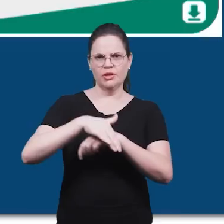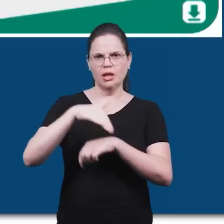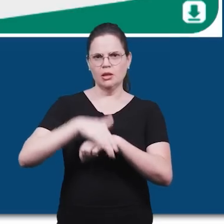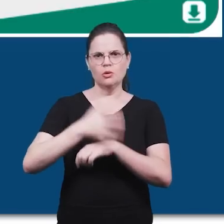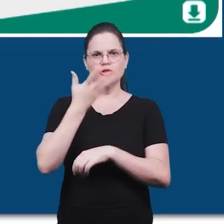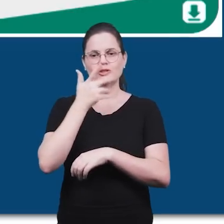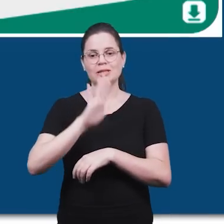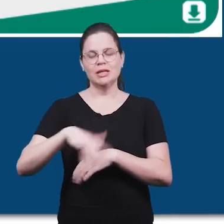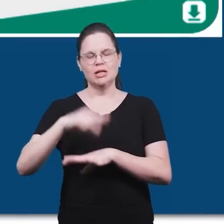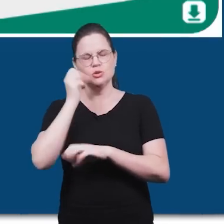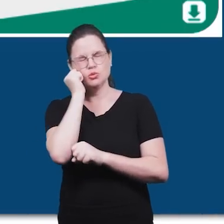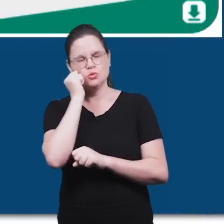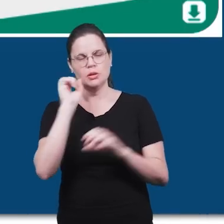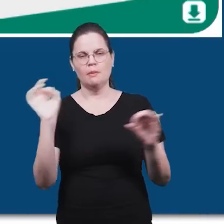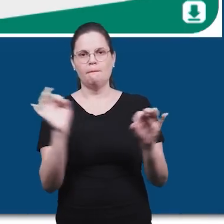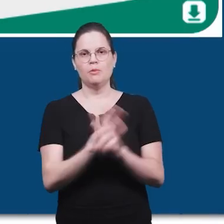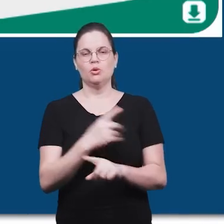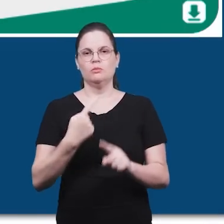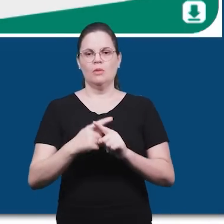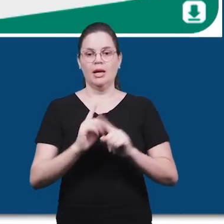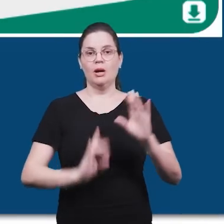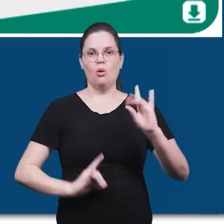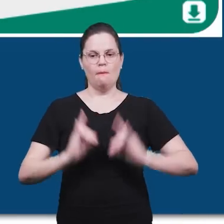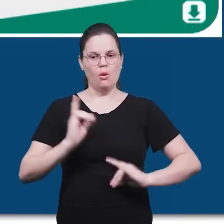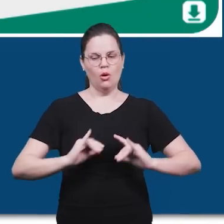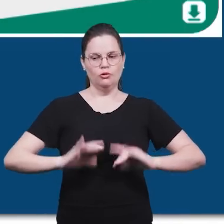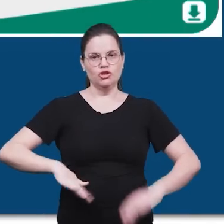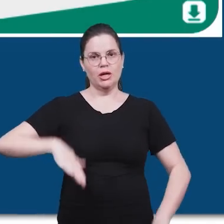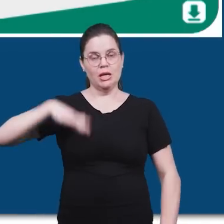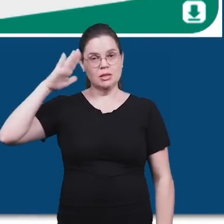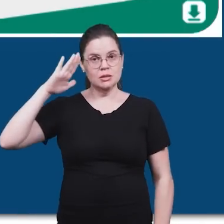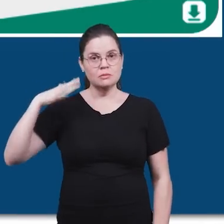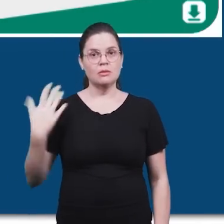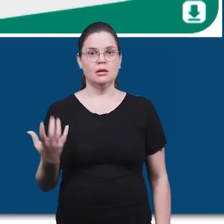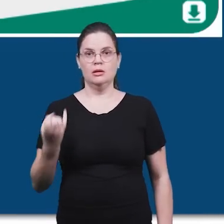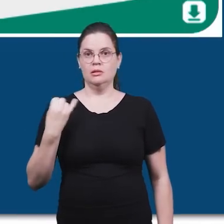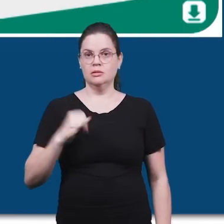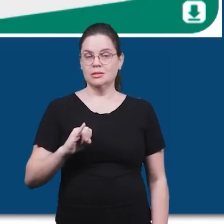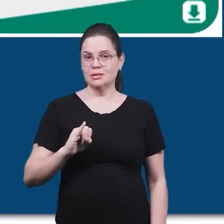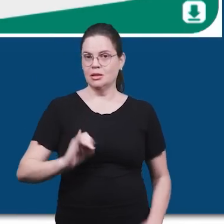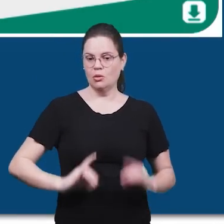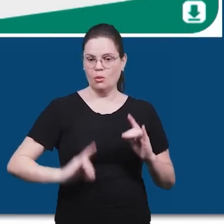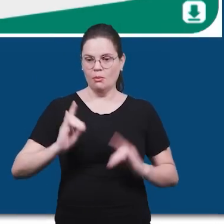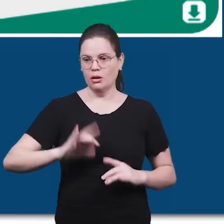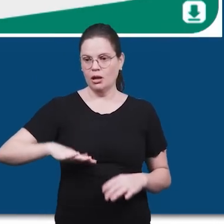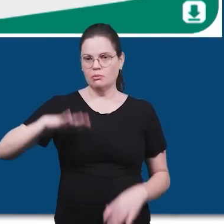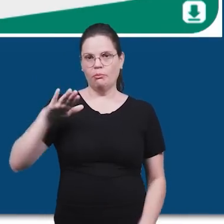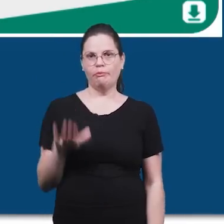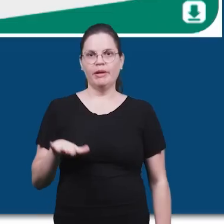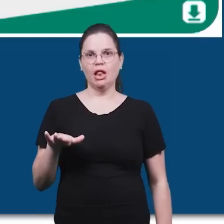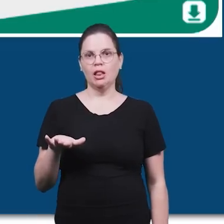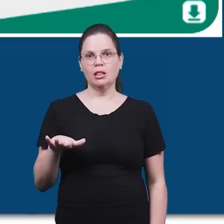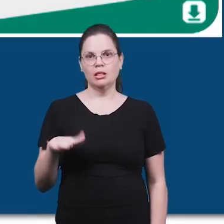horas as crianças têm que estar dormindo, porque tem o hormônio do crescimento, senão vai ficar